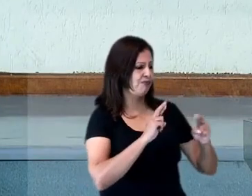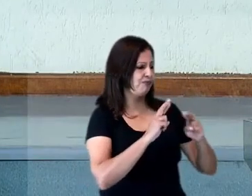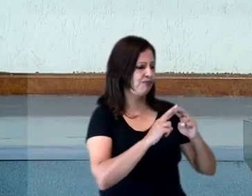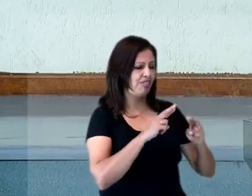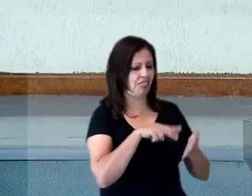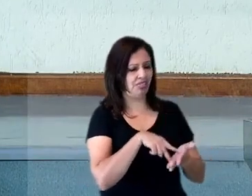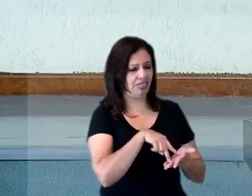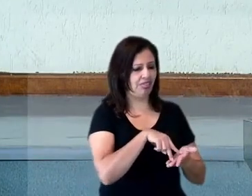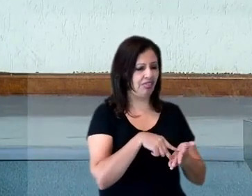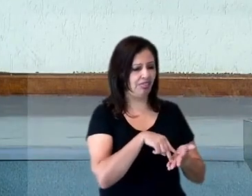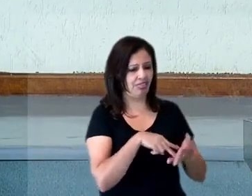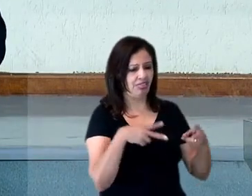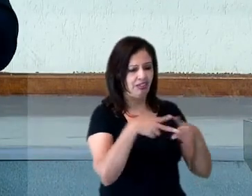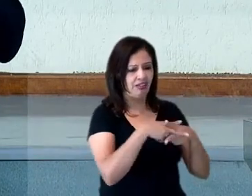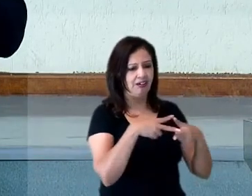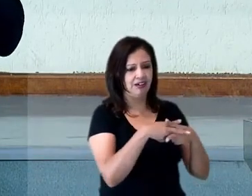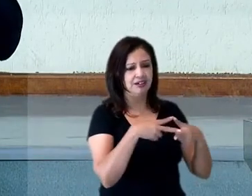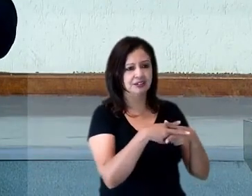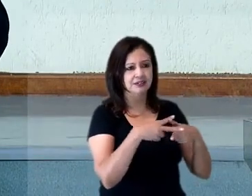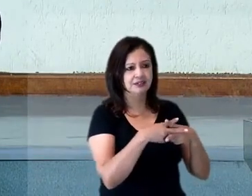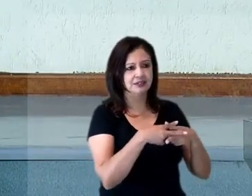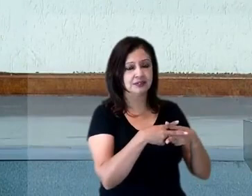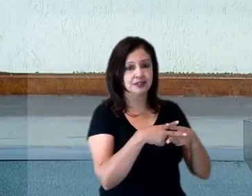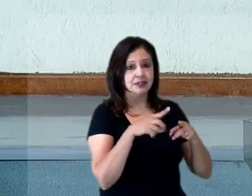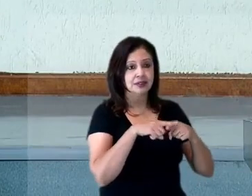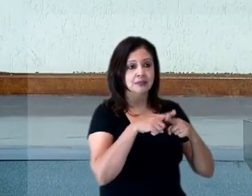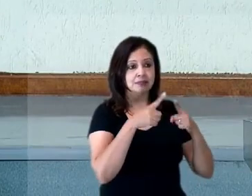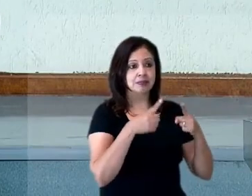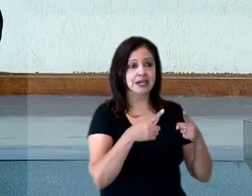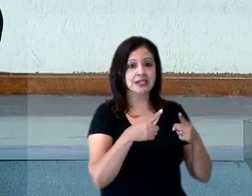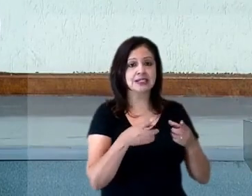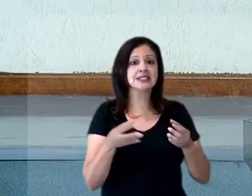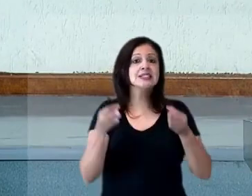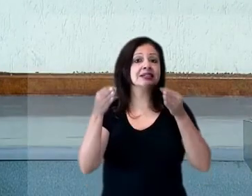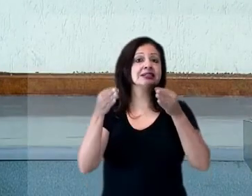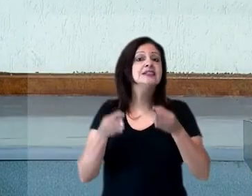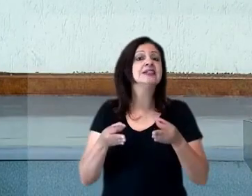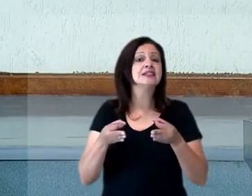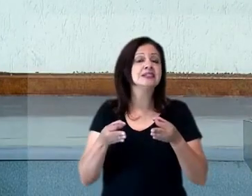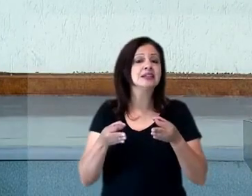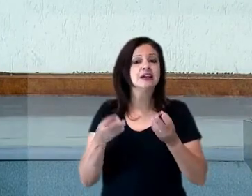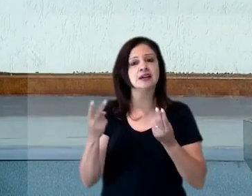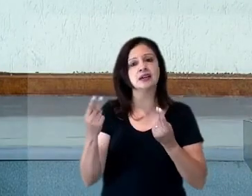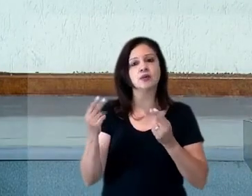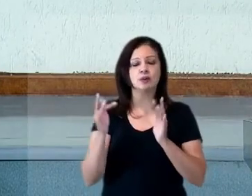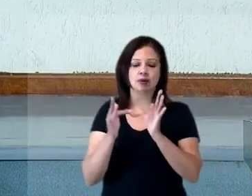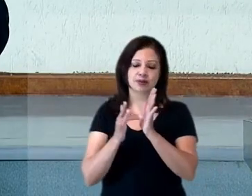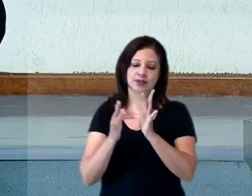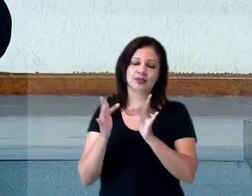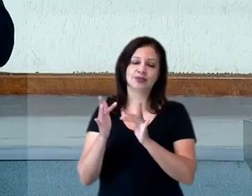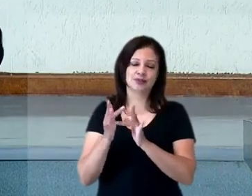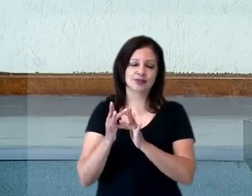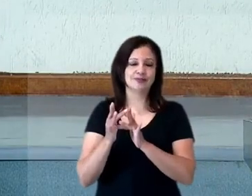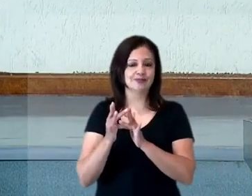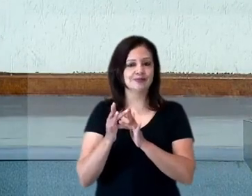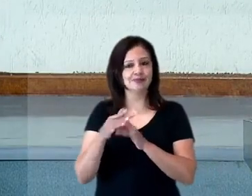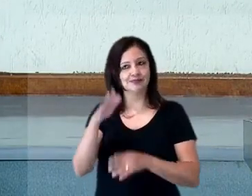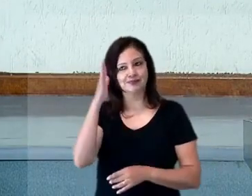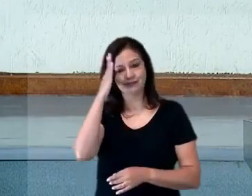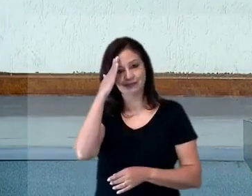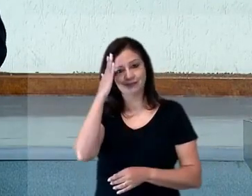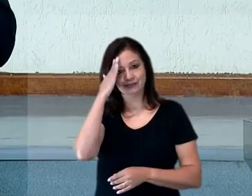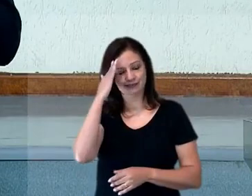abalados, mas com a certeza que Jesus tinha, mesmo sabendo por tudo aquilo que ele ia